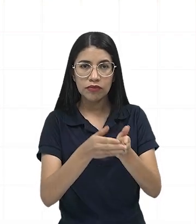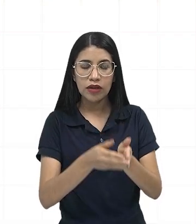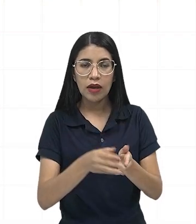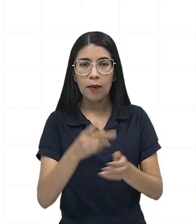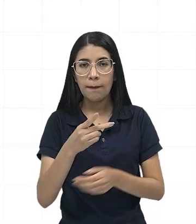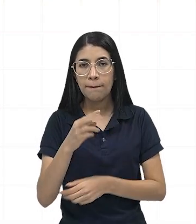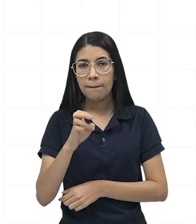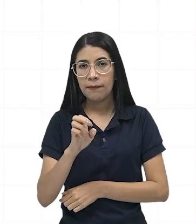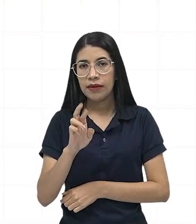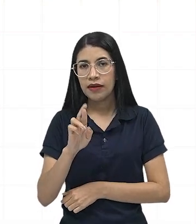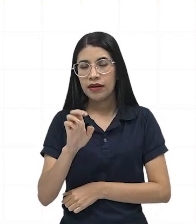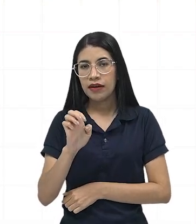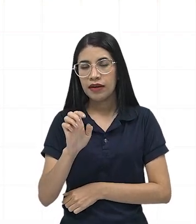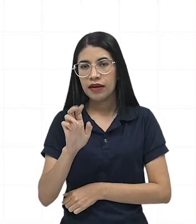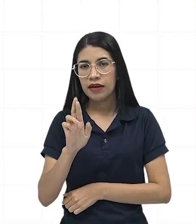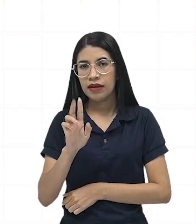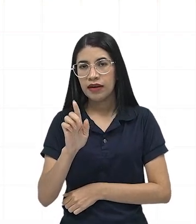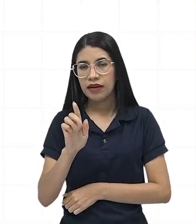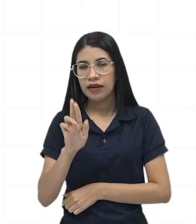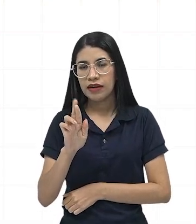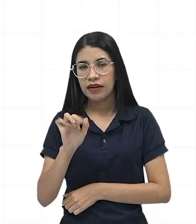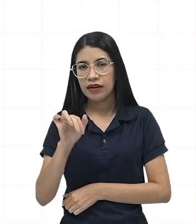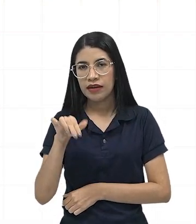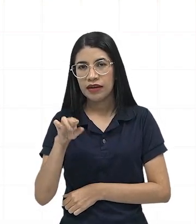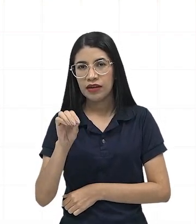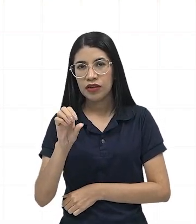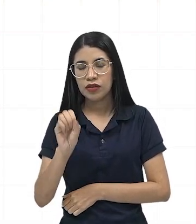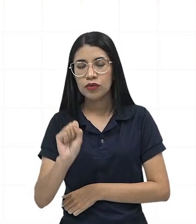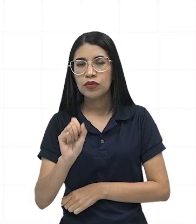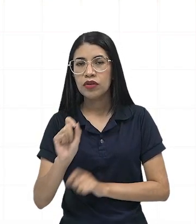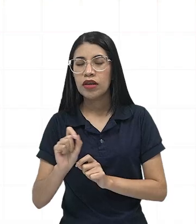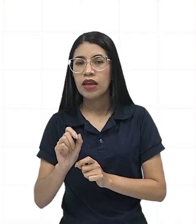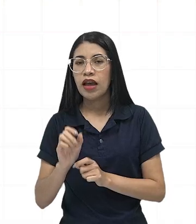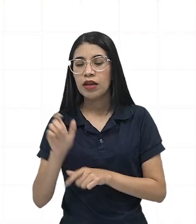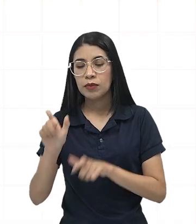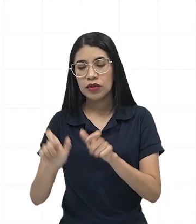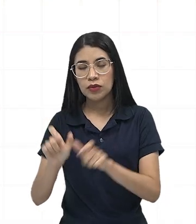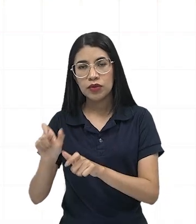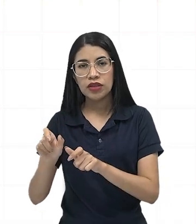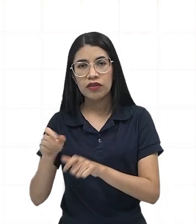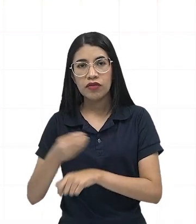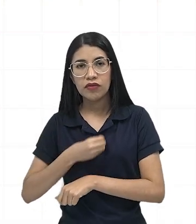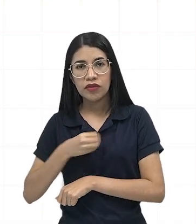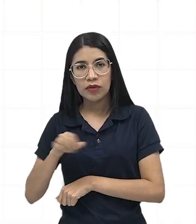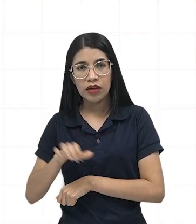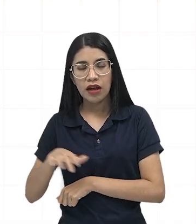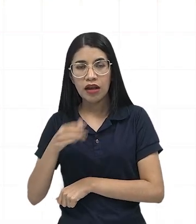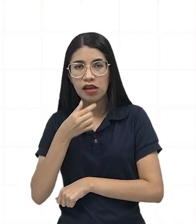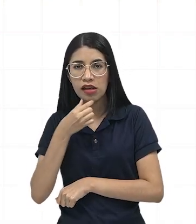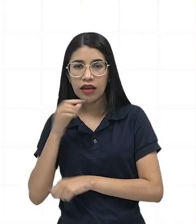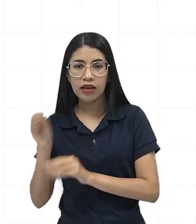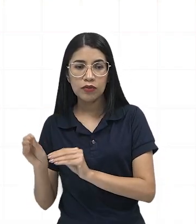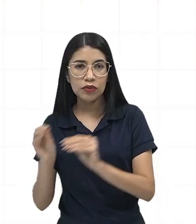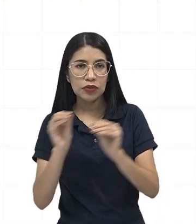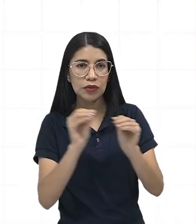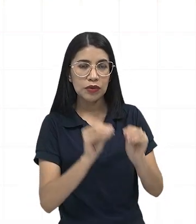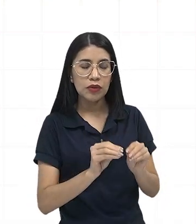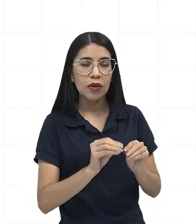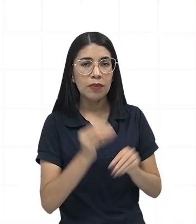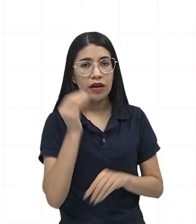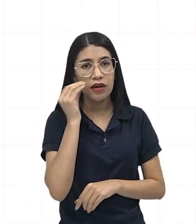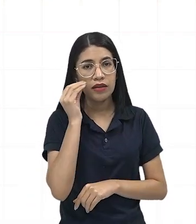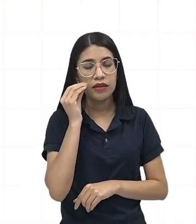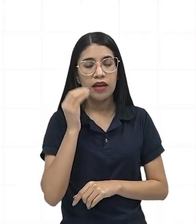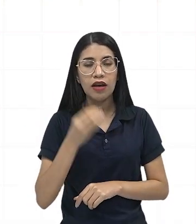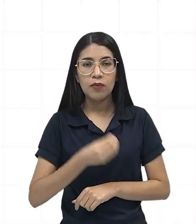aquelas pessoas que vão fugir, vão sair ali da Inglaterra em busca de uma melhor qualidade de vida